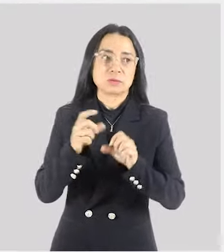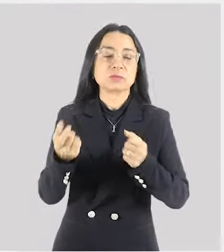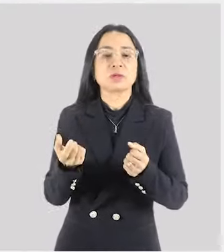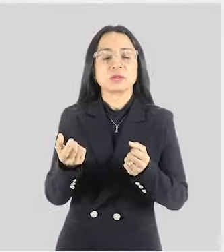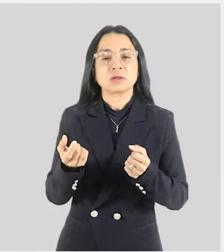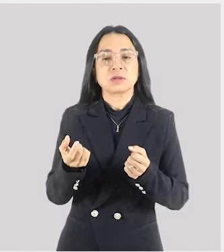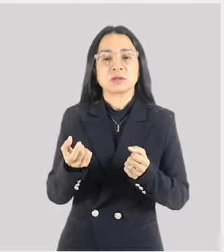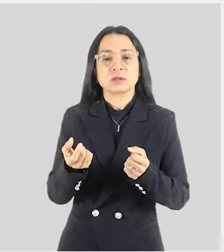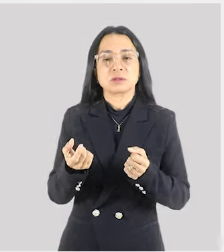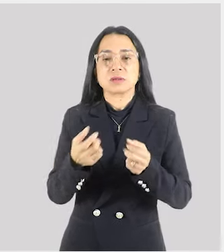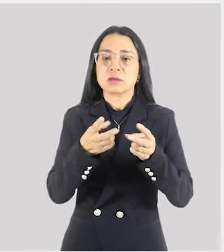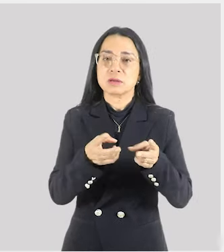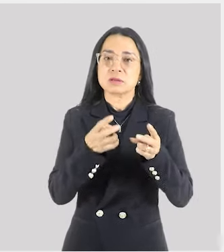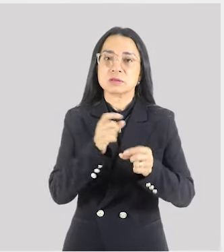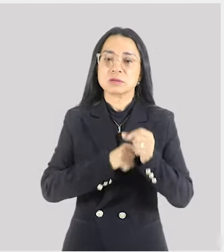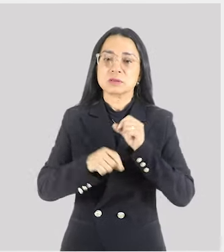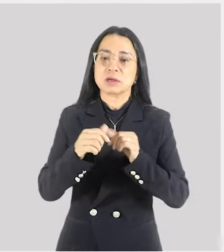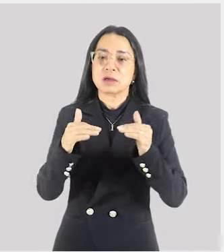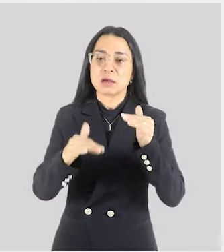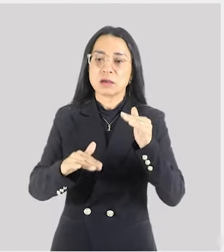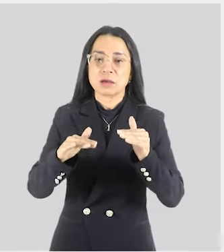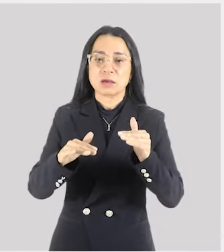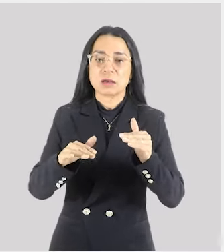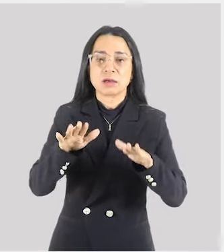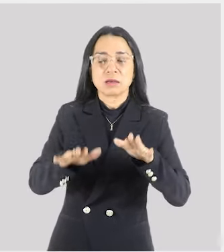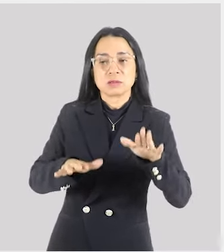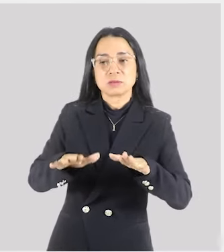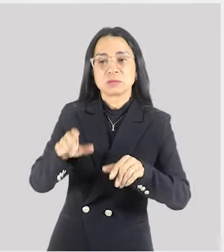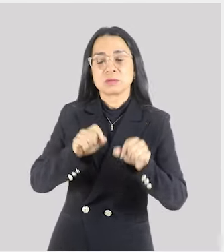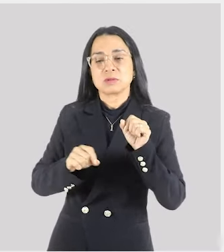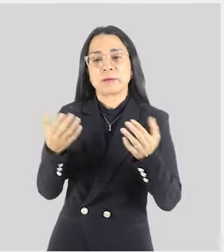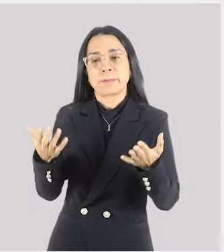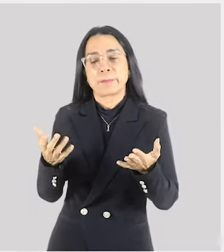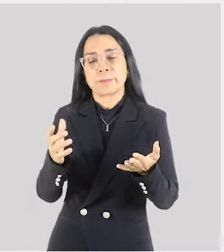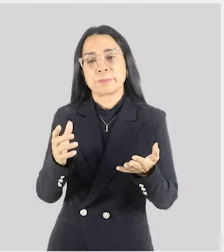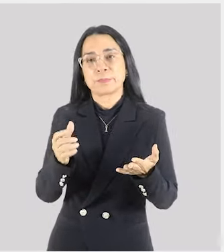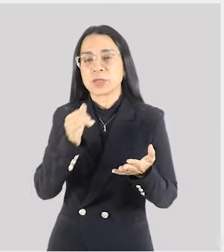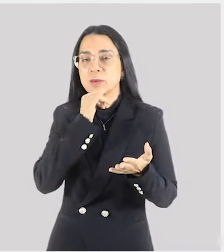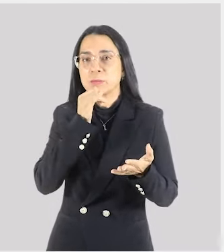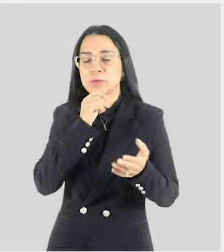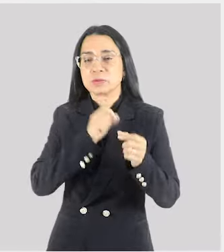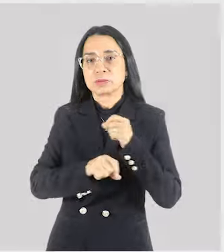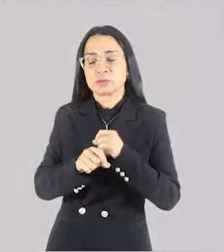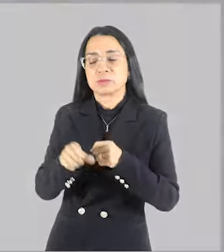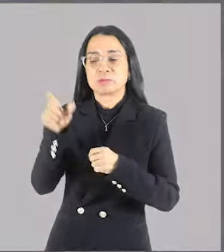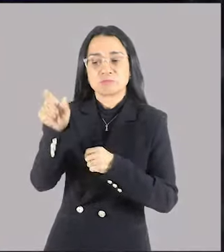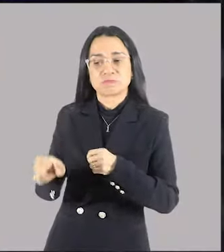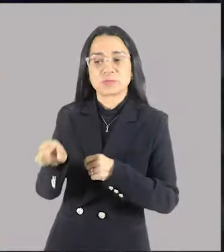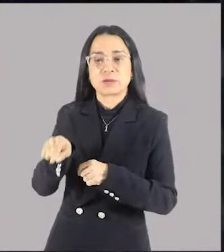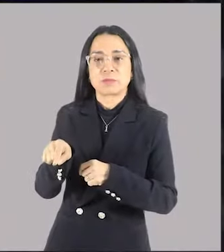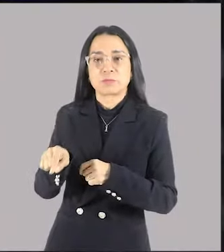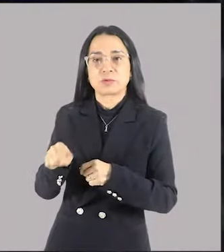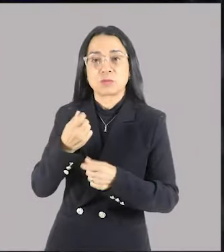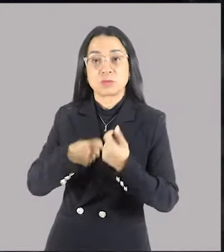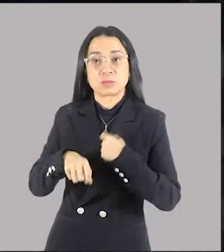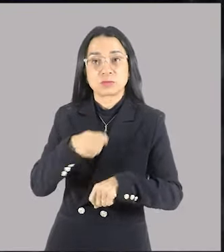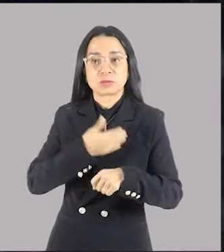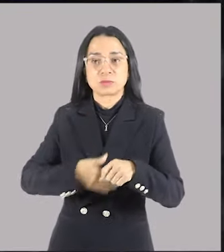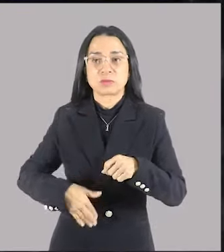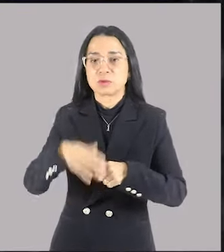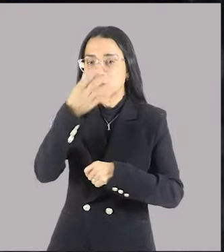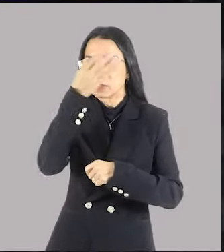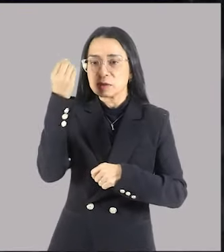adquir adquirirá a estabilidade de todo modo Portanto vamos dizer que de alguma maneira a administração pública